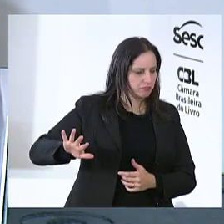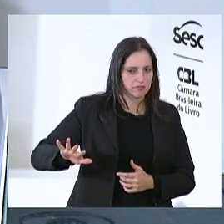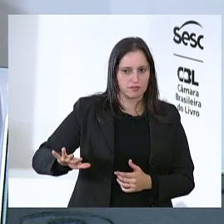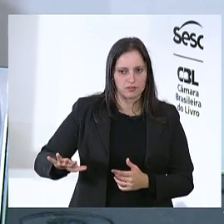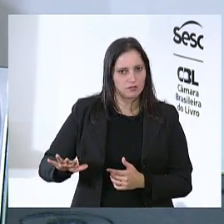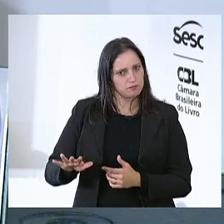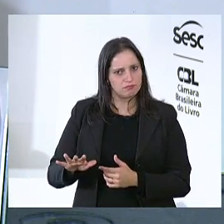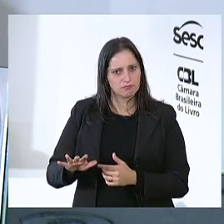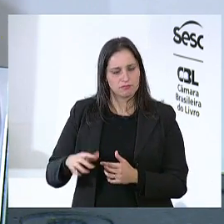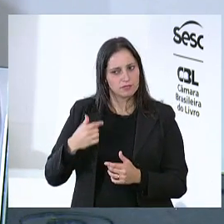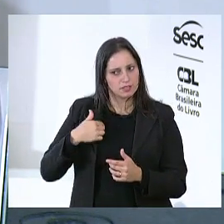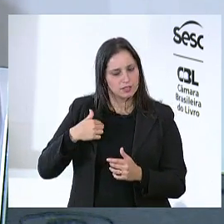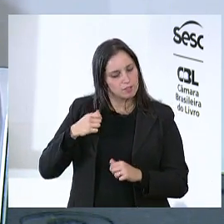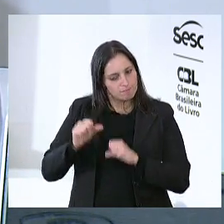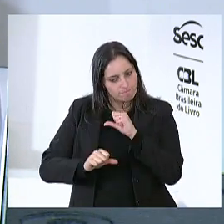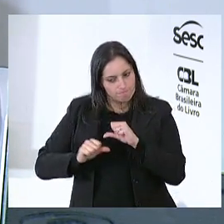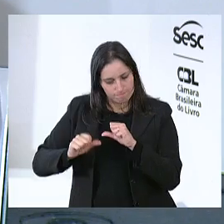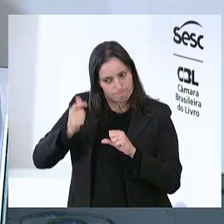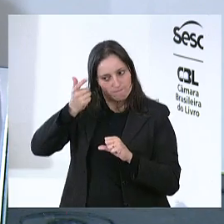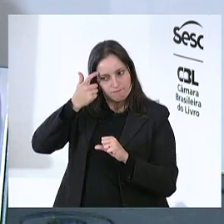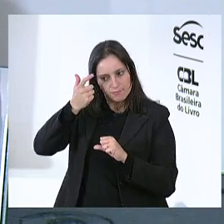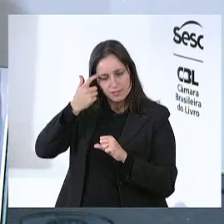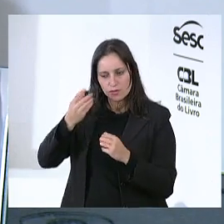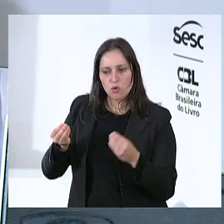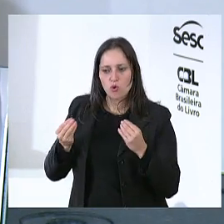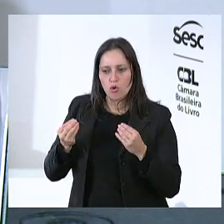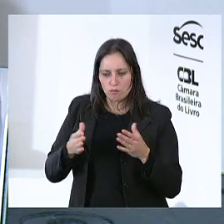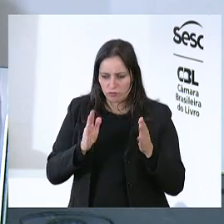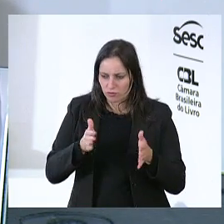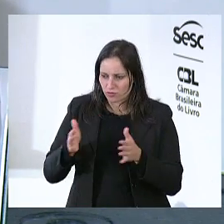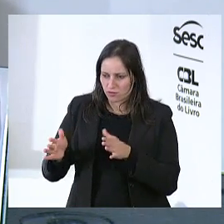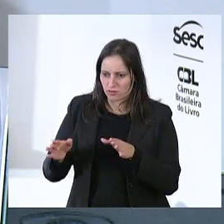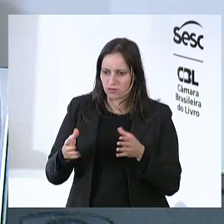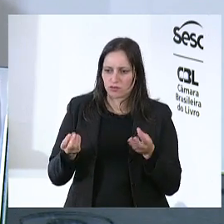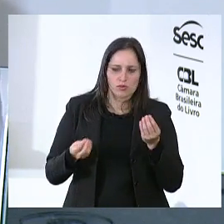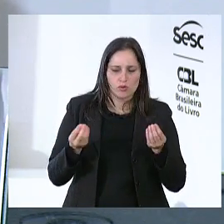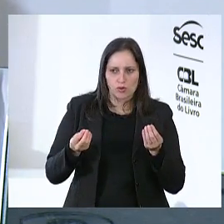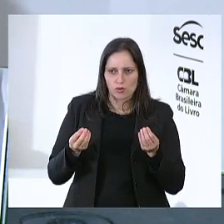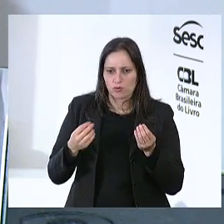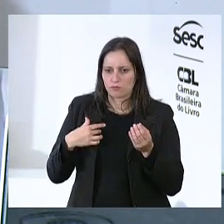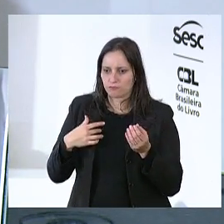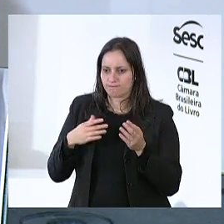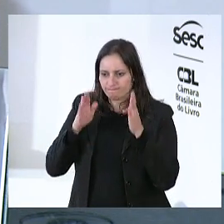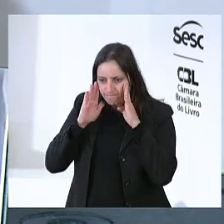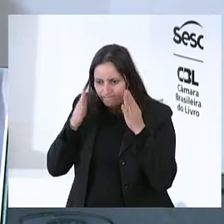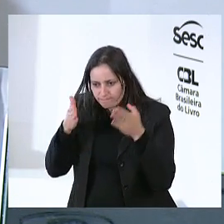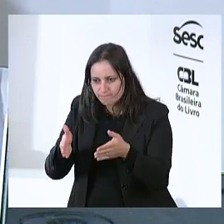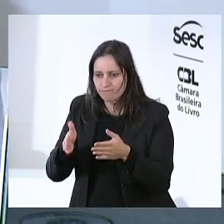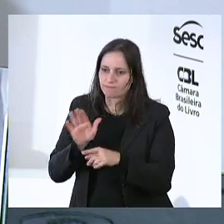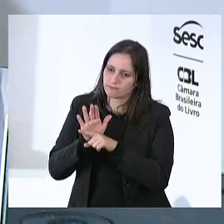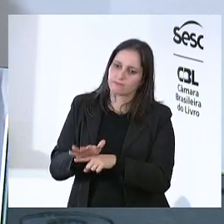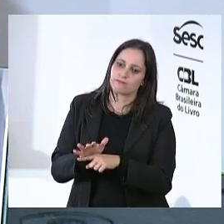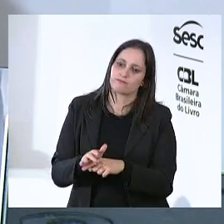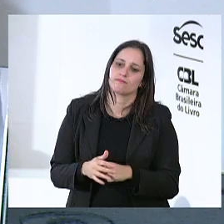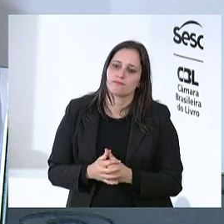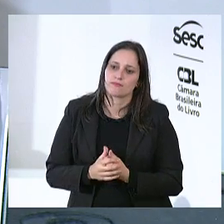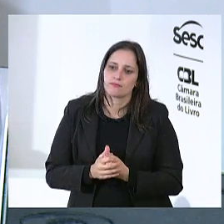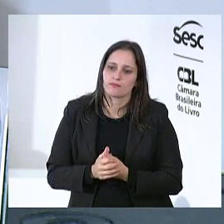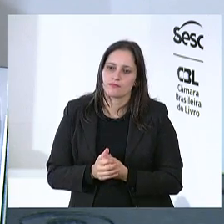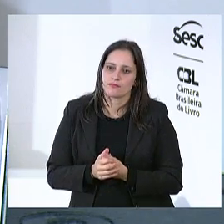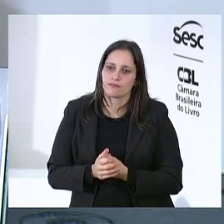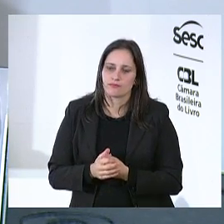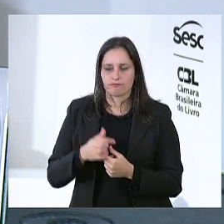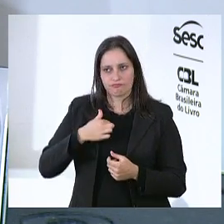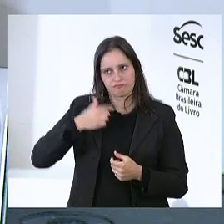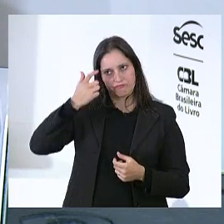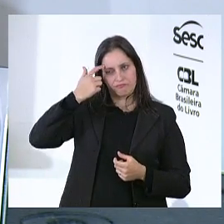é que se transformam as coisas, né? Certo? E aí, no momento que eu quis pensar em transformar